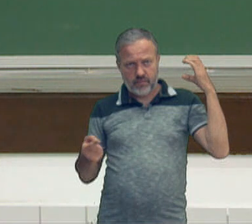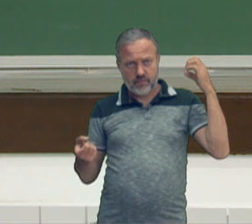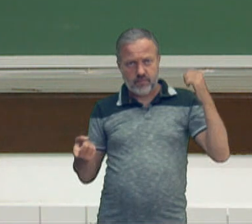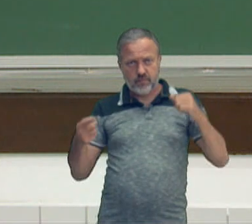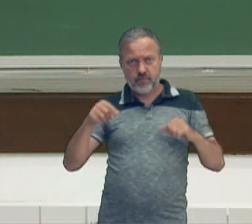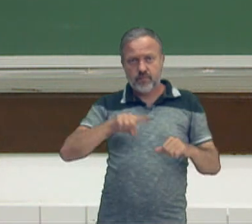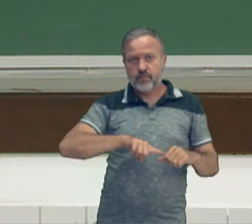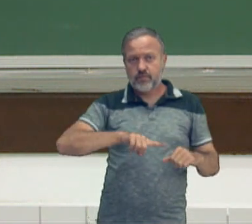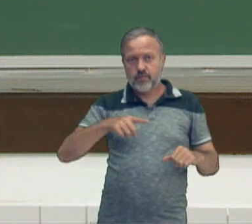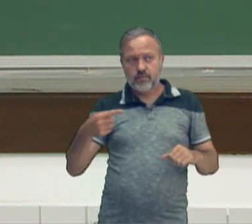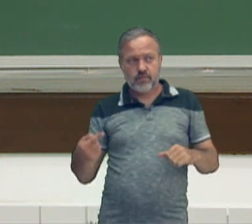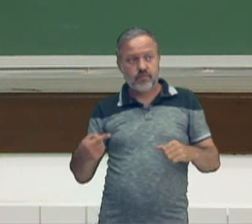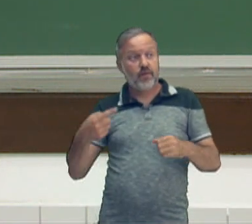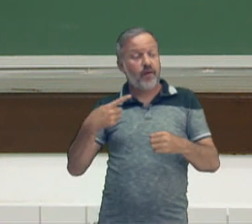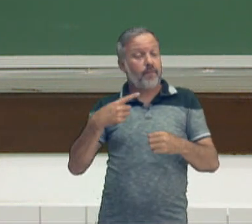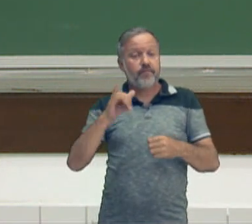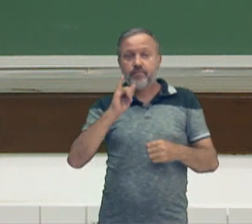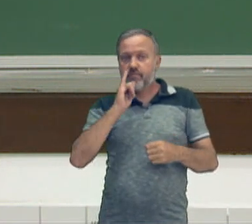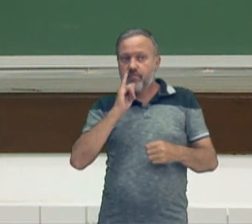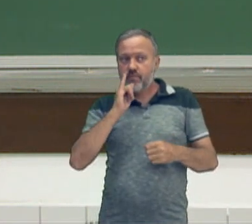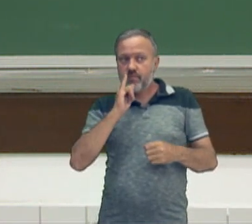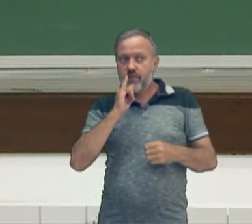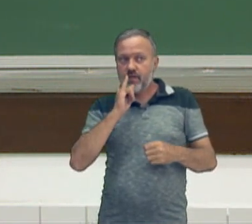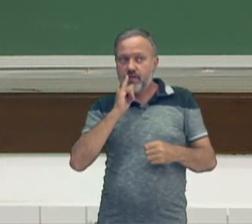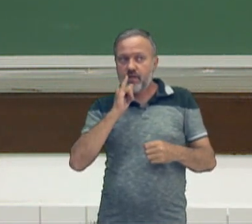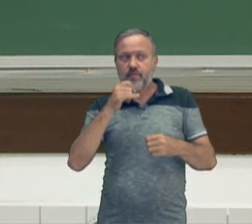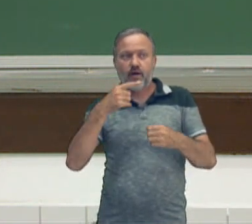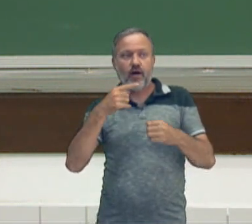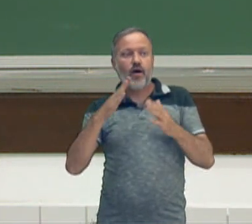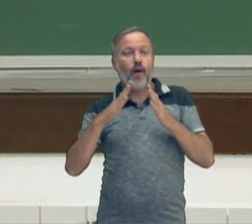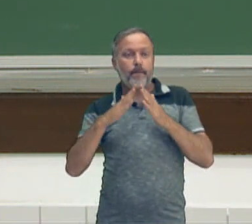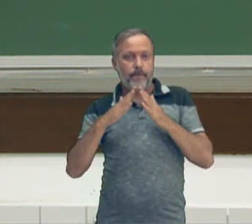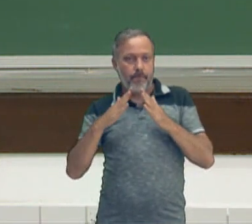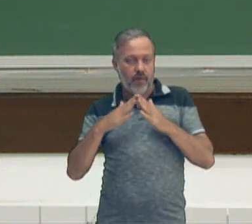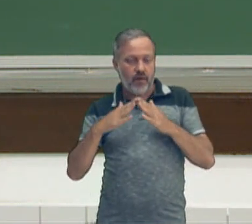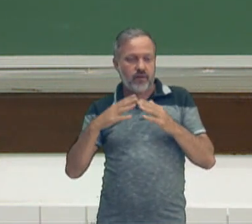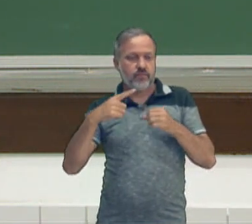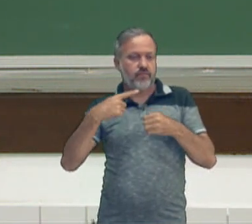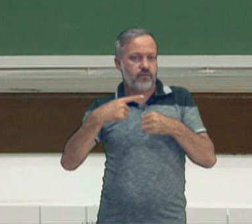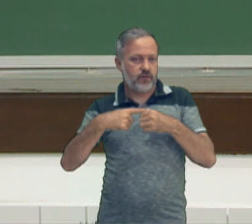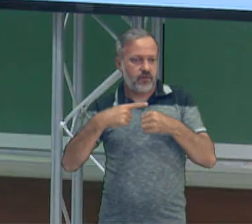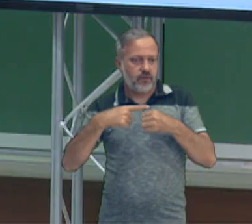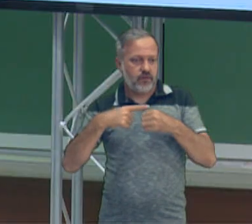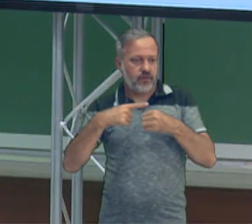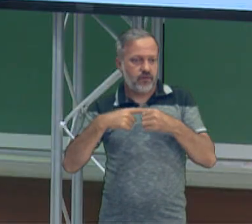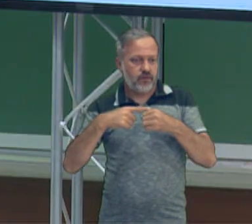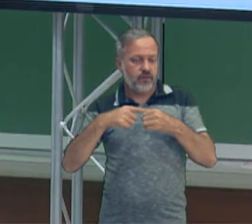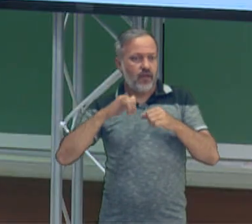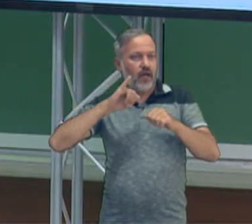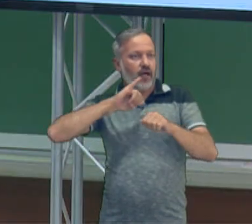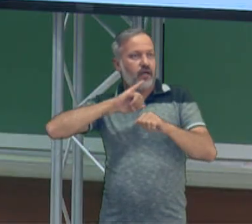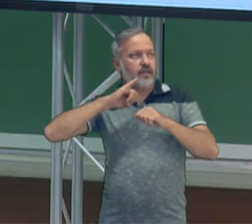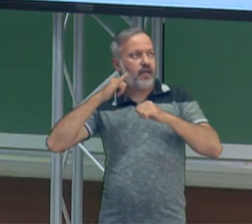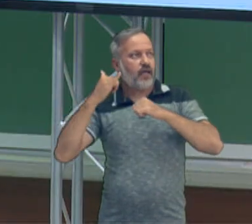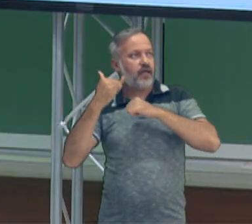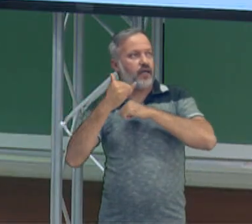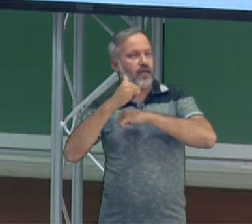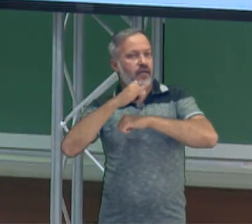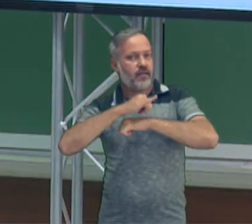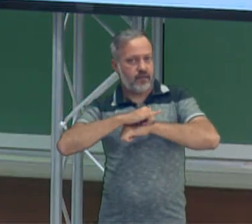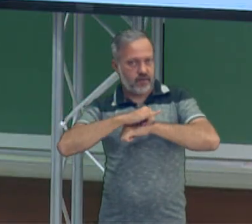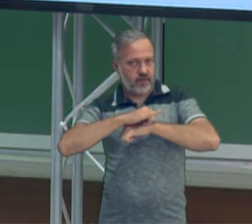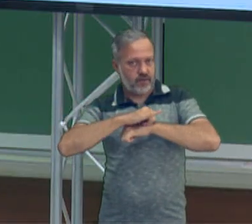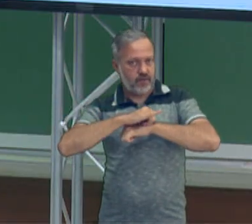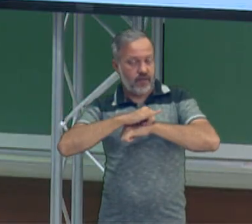São José dos Pinhais, região metropolitana, e depois vêm para Curitiba, e depois, no final da